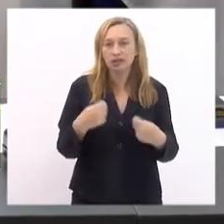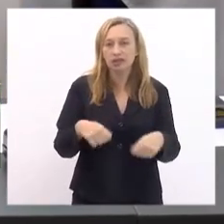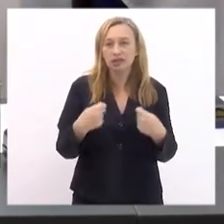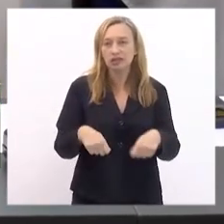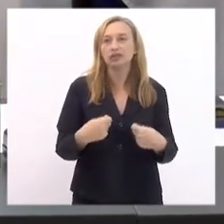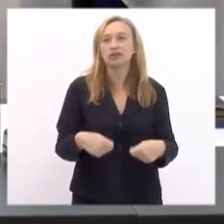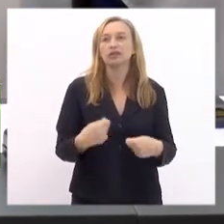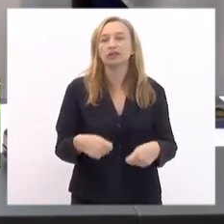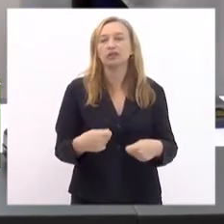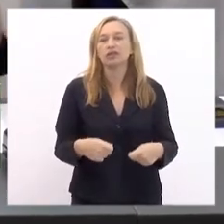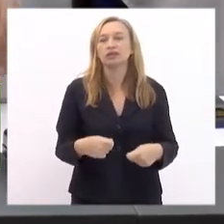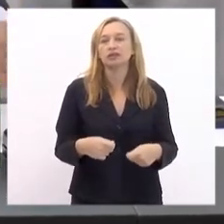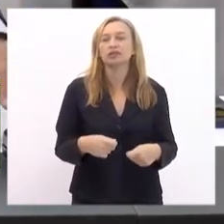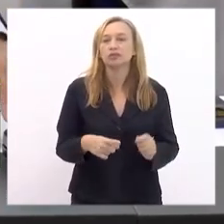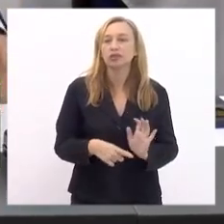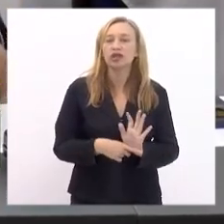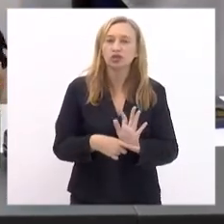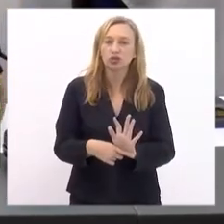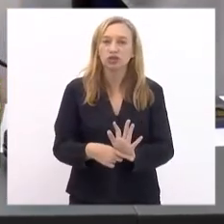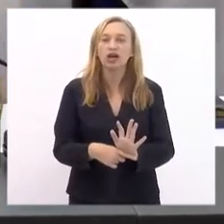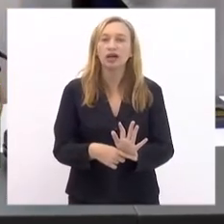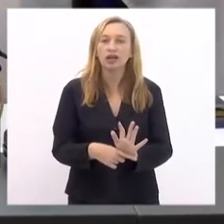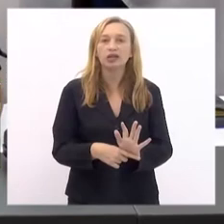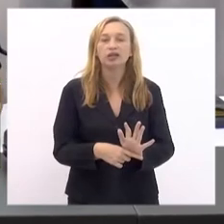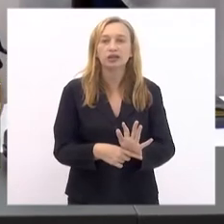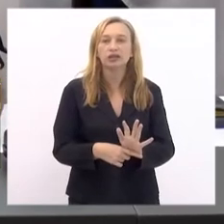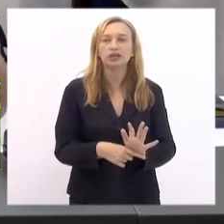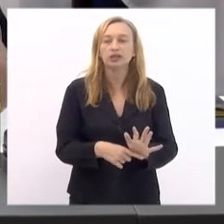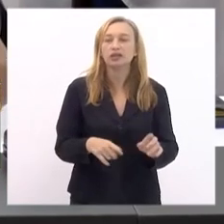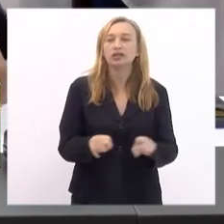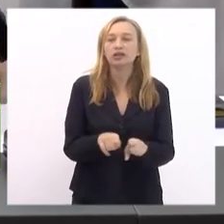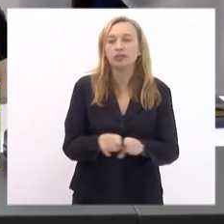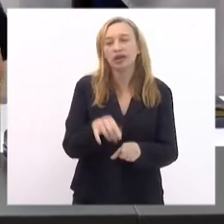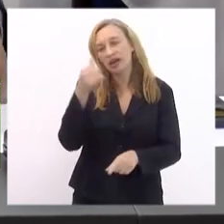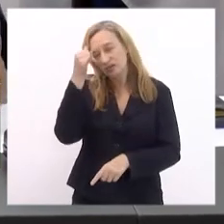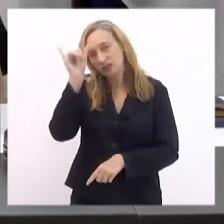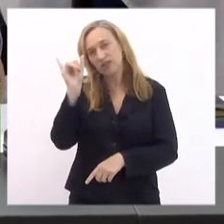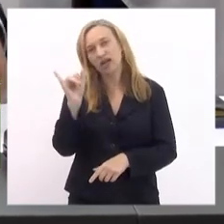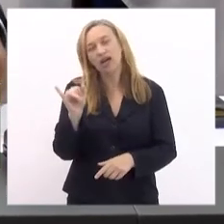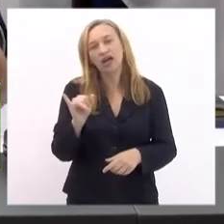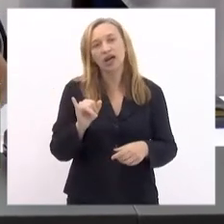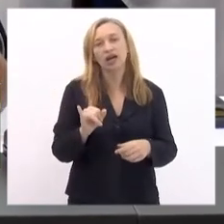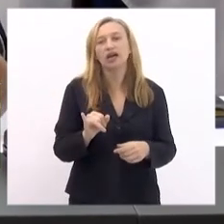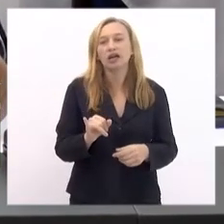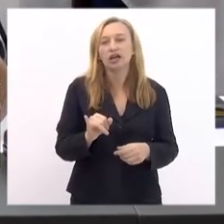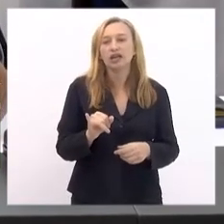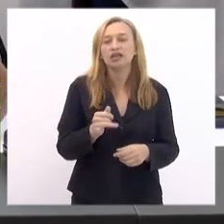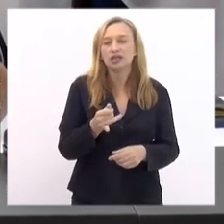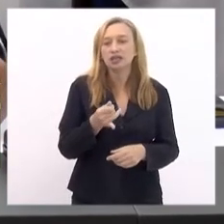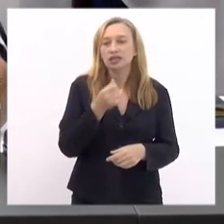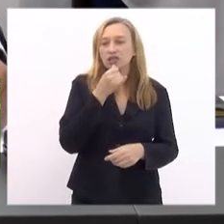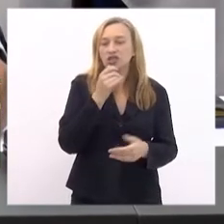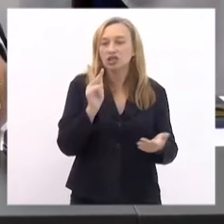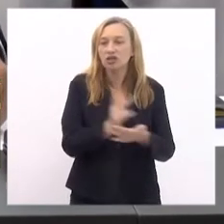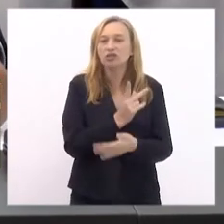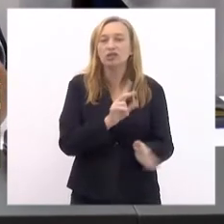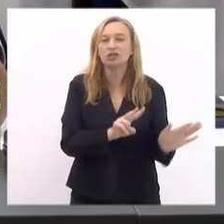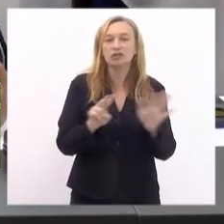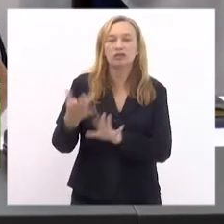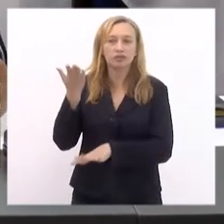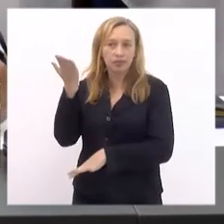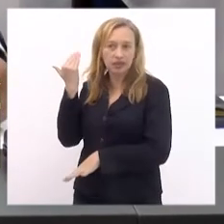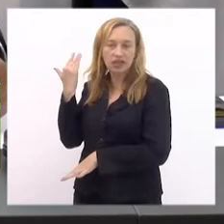para mitigar ou evitar essas catástrofes naturais, como aconteceu na semana passada. Então, queria